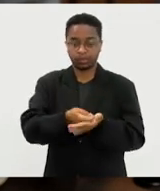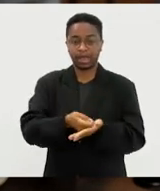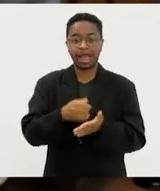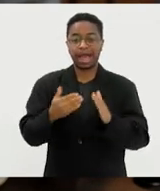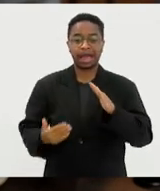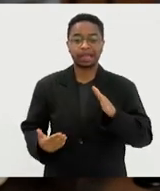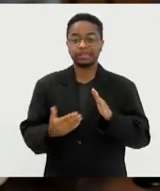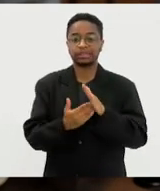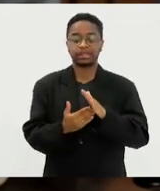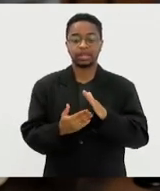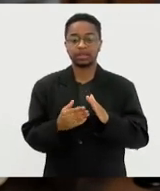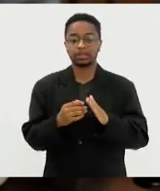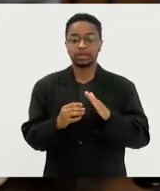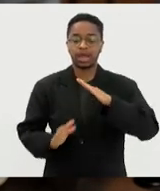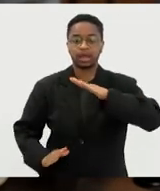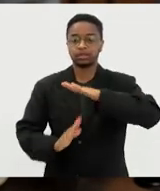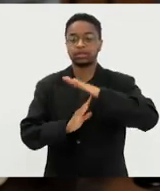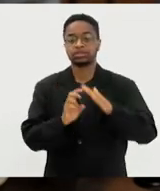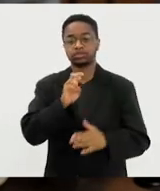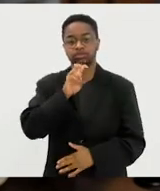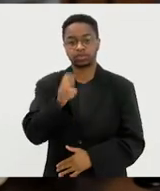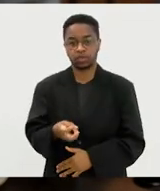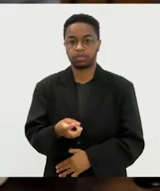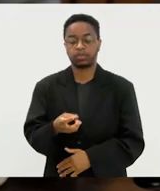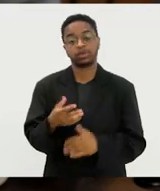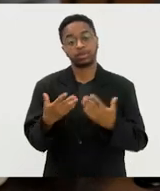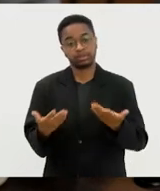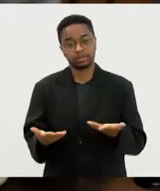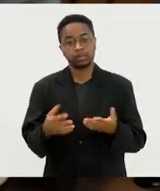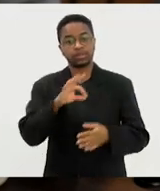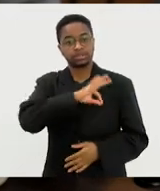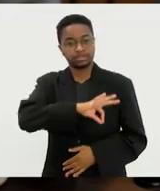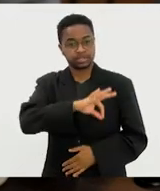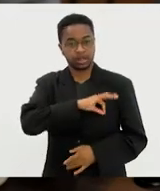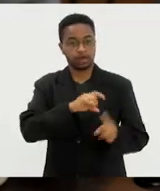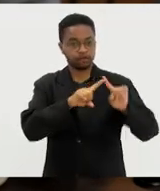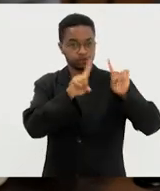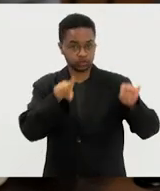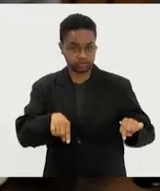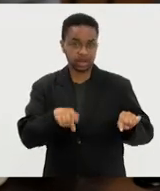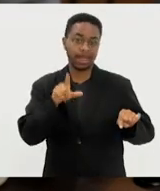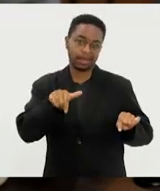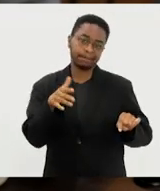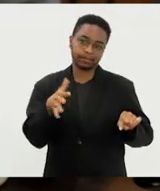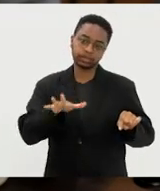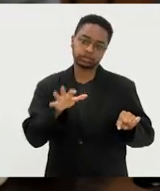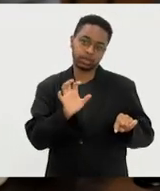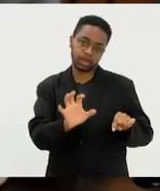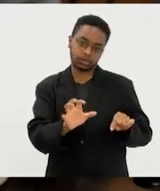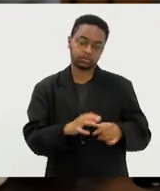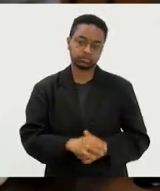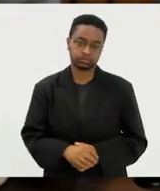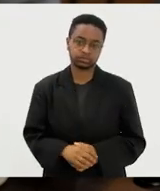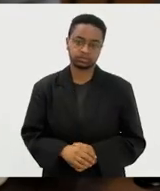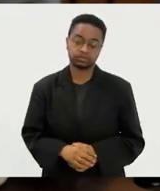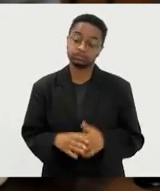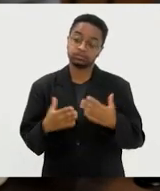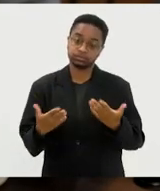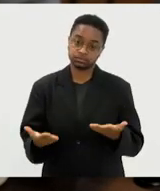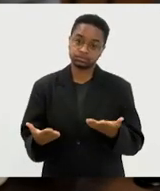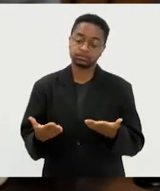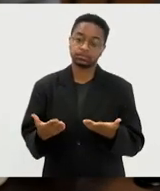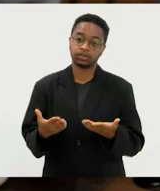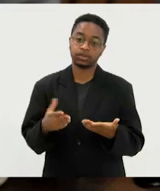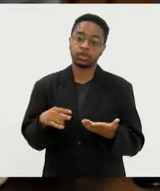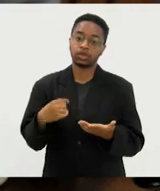reais. Então, salário do funcionalismo, em média, está nessa faixa. Então, isso aí. A perspectiva de